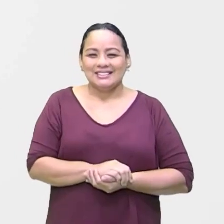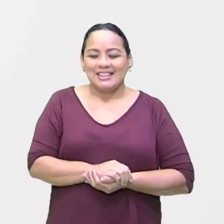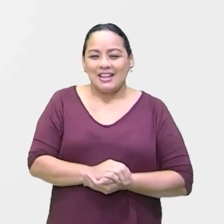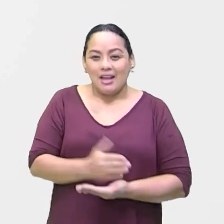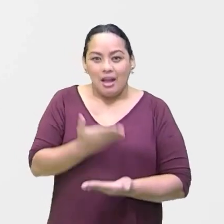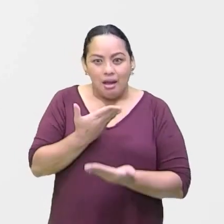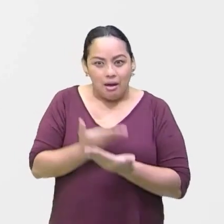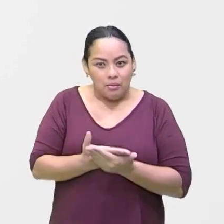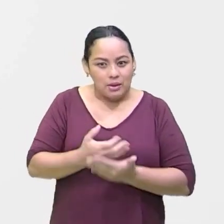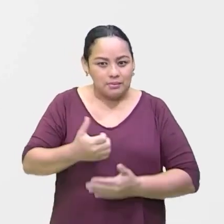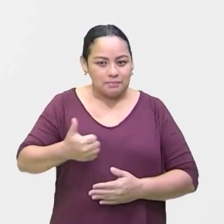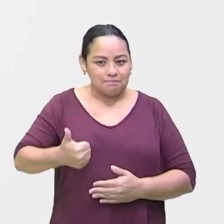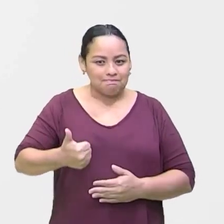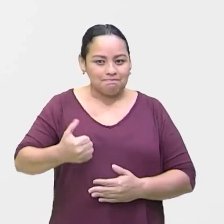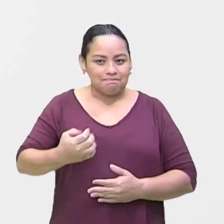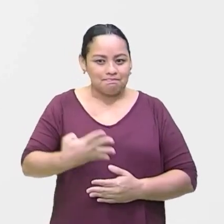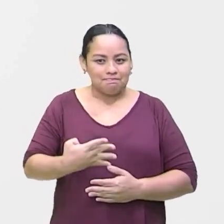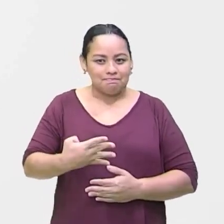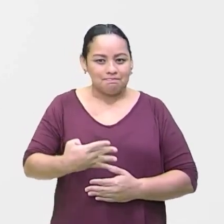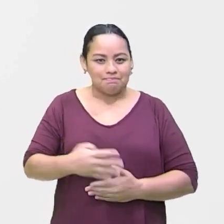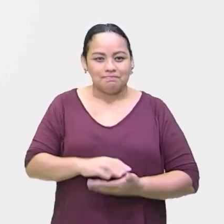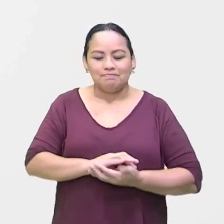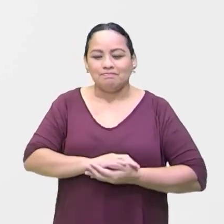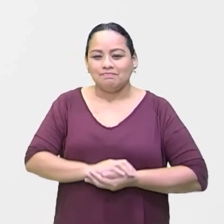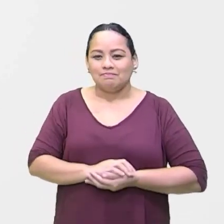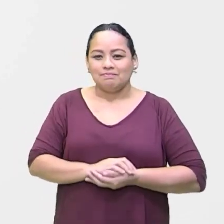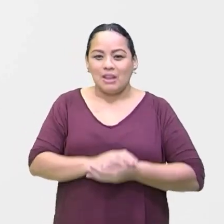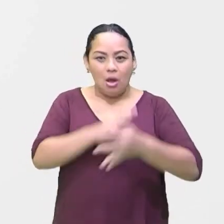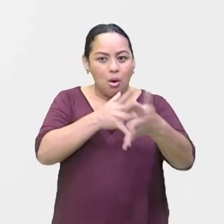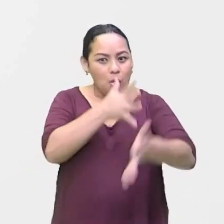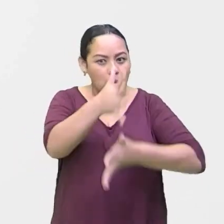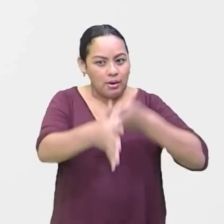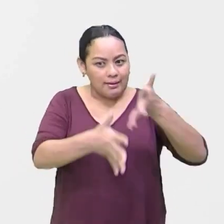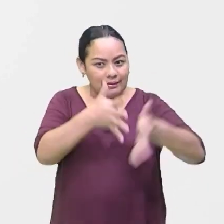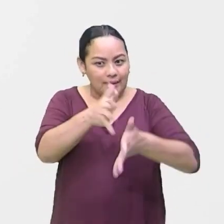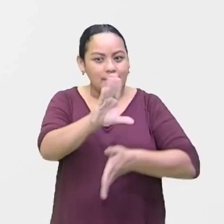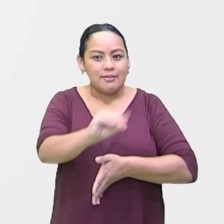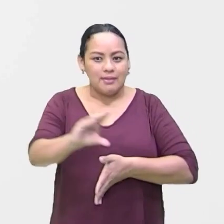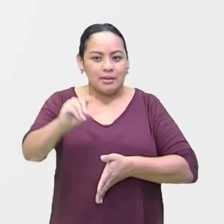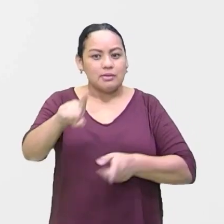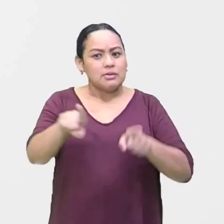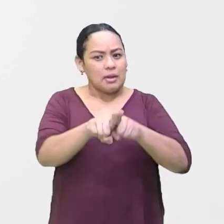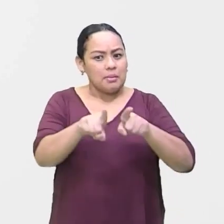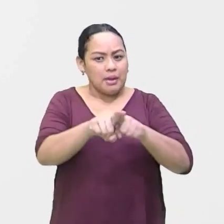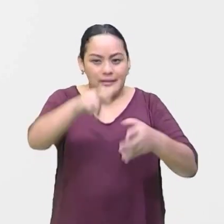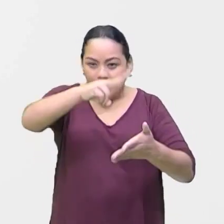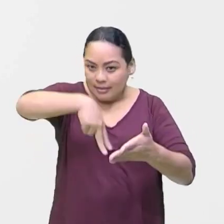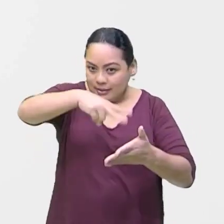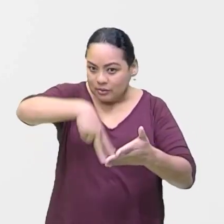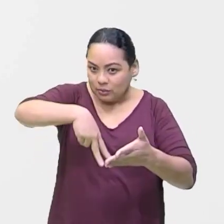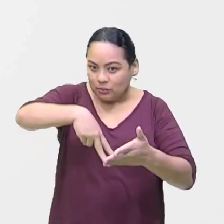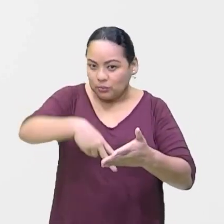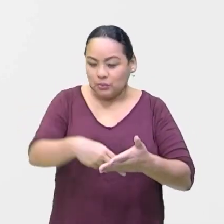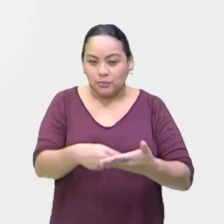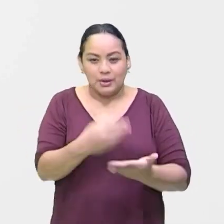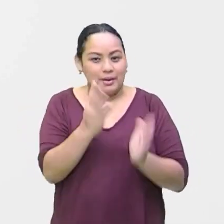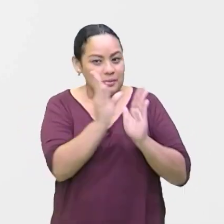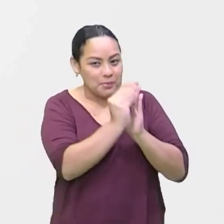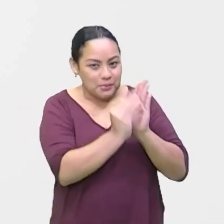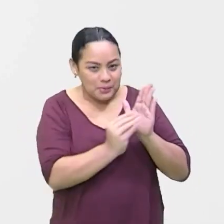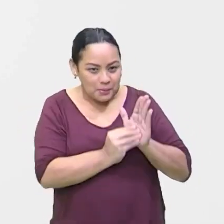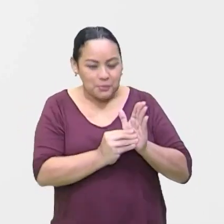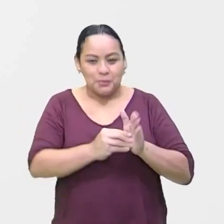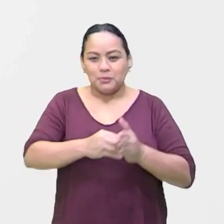Aula 14. Eixo: oralidade e leitura. Conteúdo: